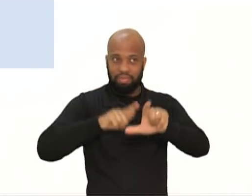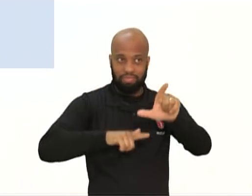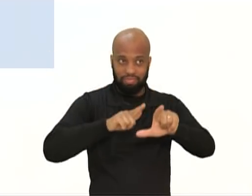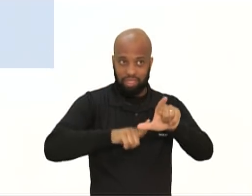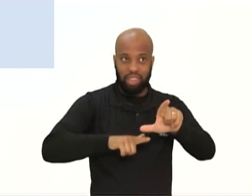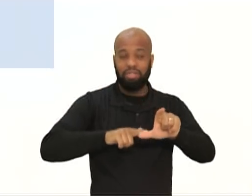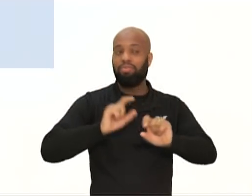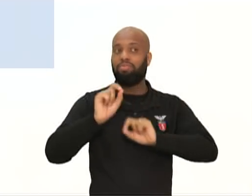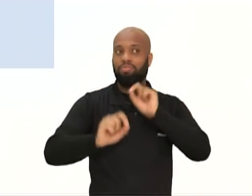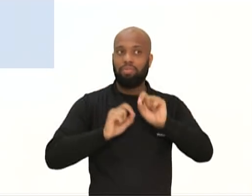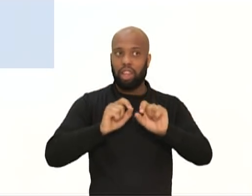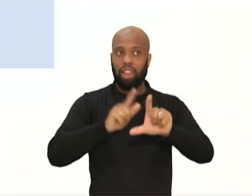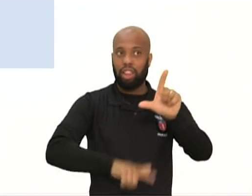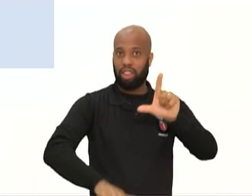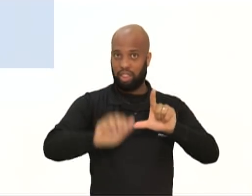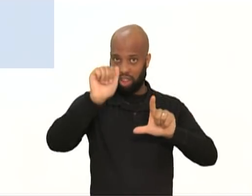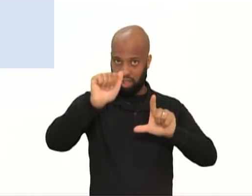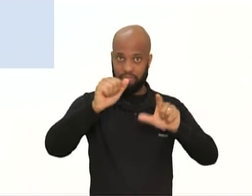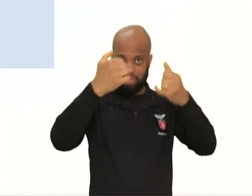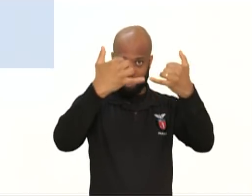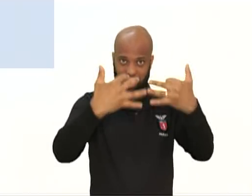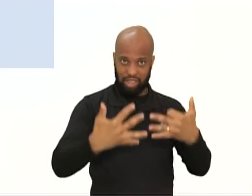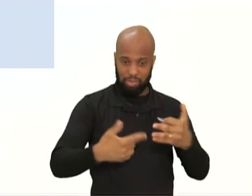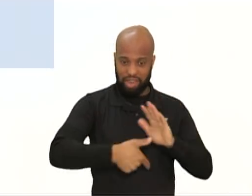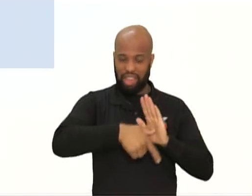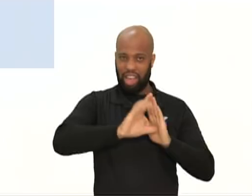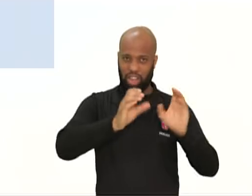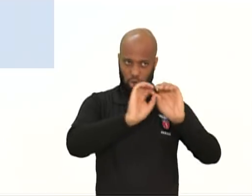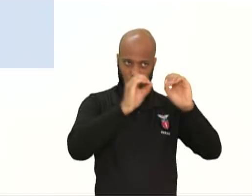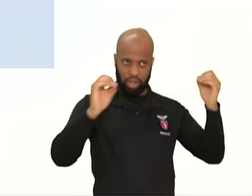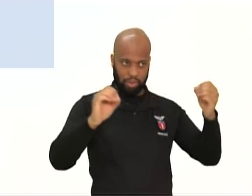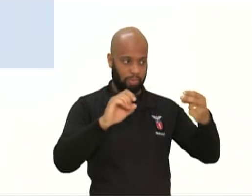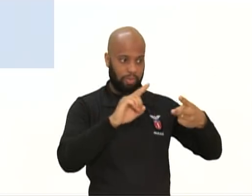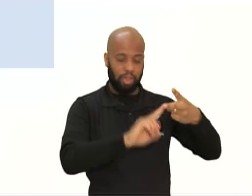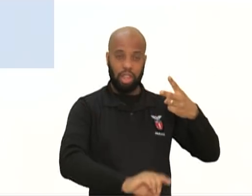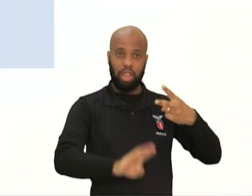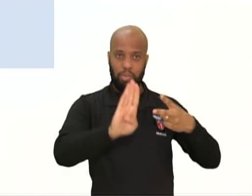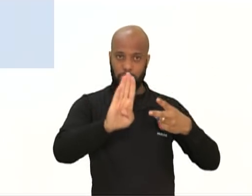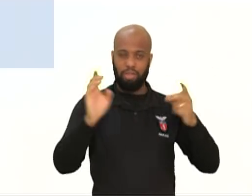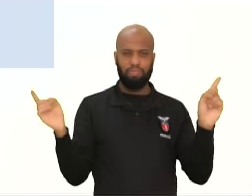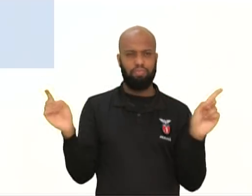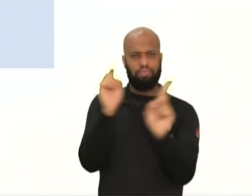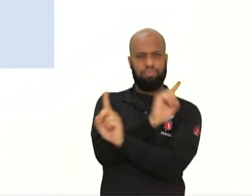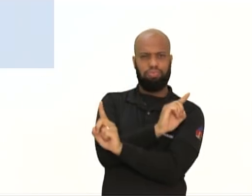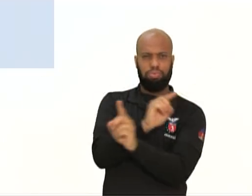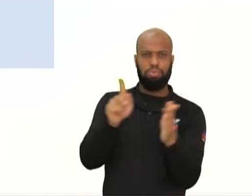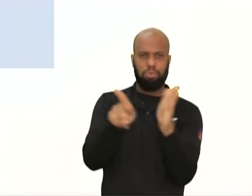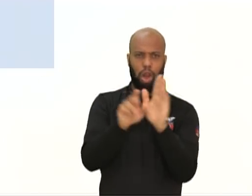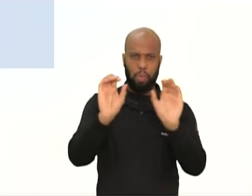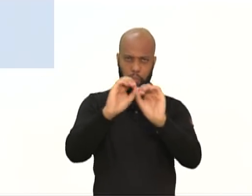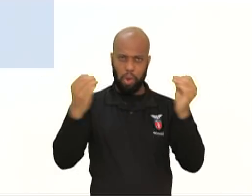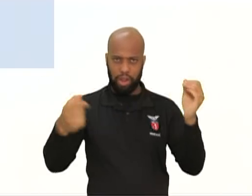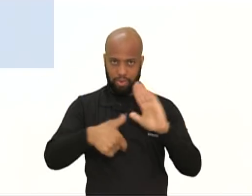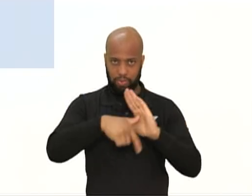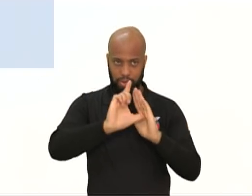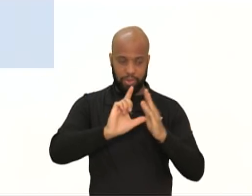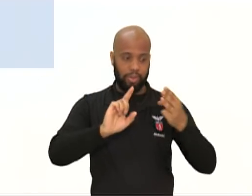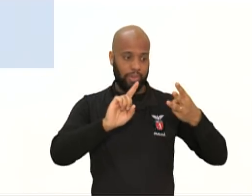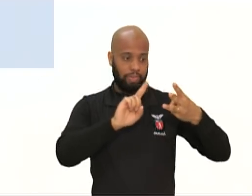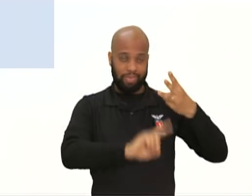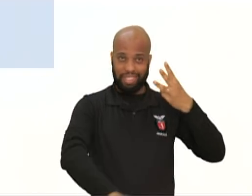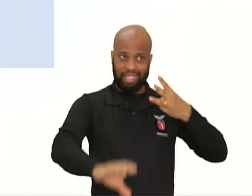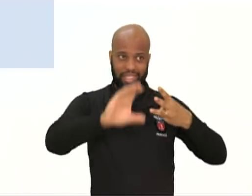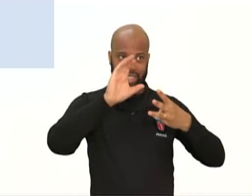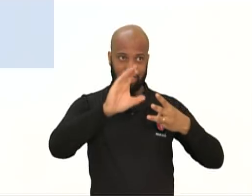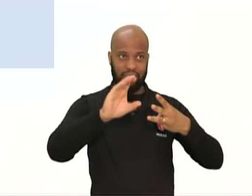explica a oração anterior. Letra B, contradiz a oração anterior, ou letra